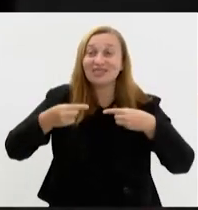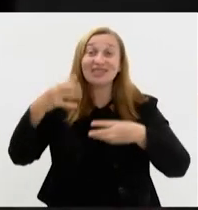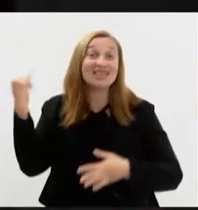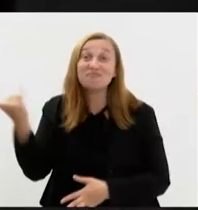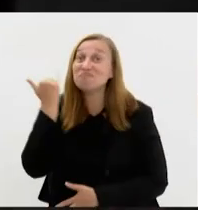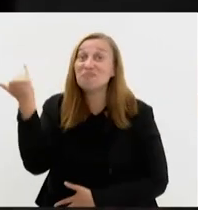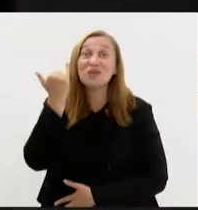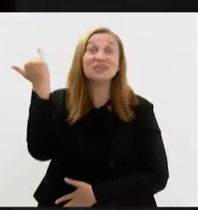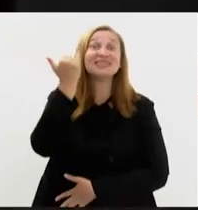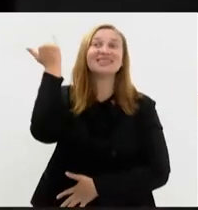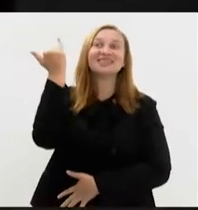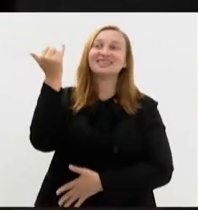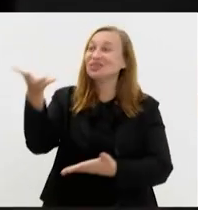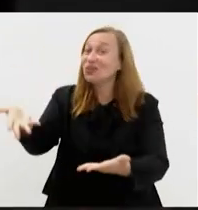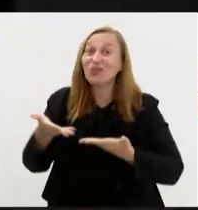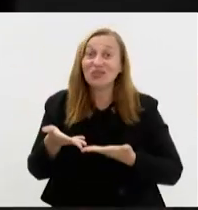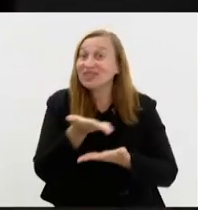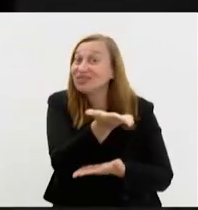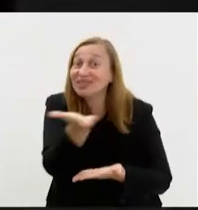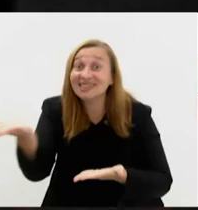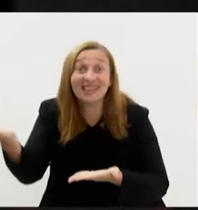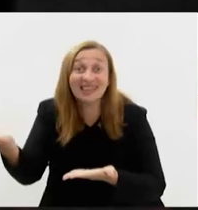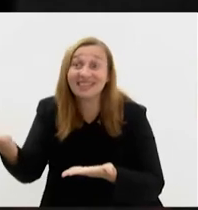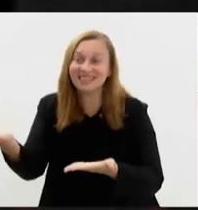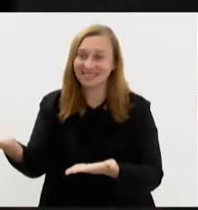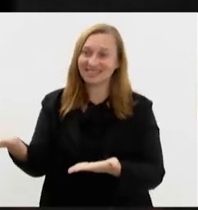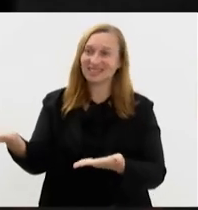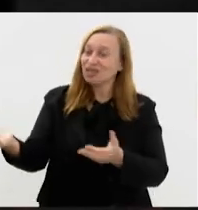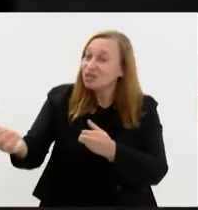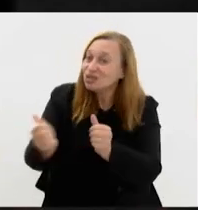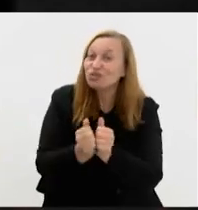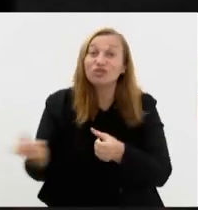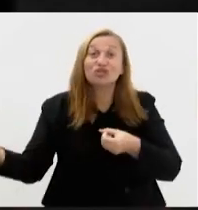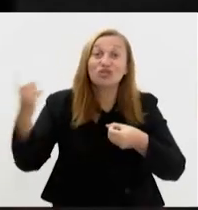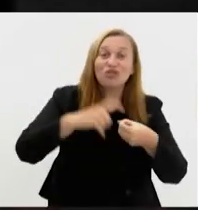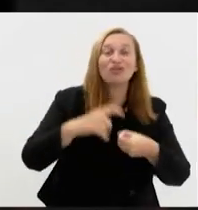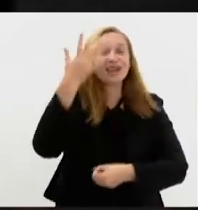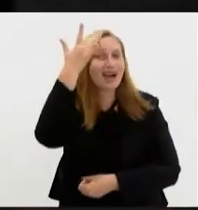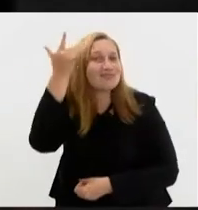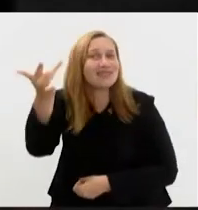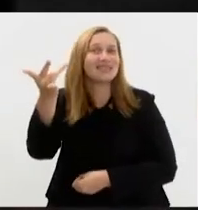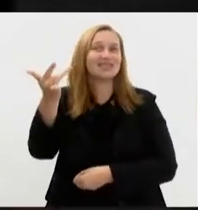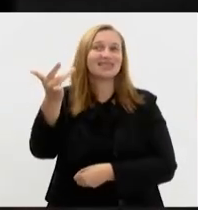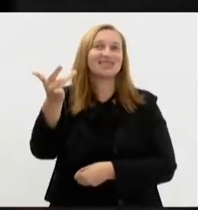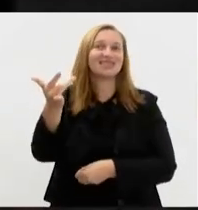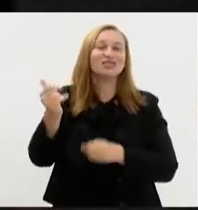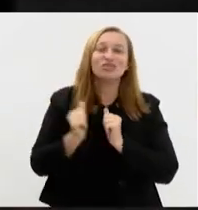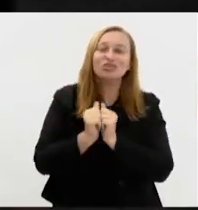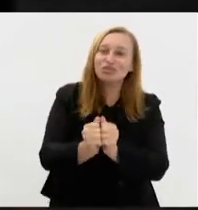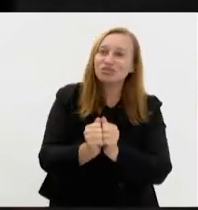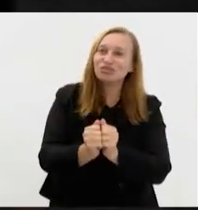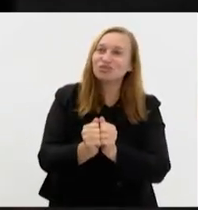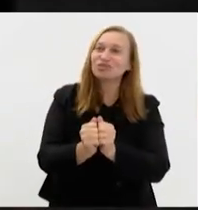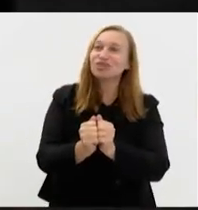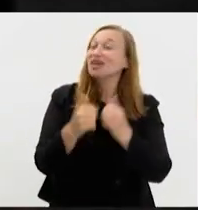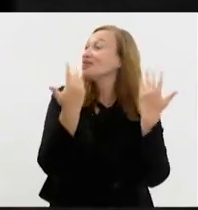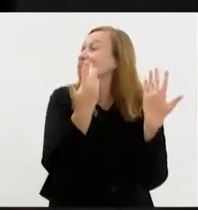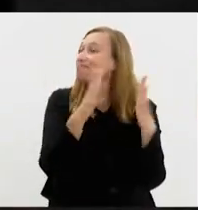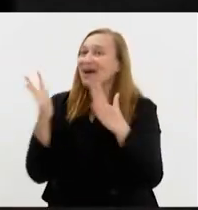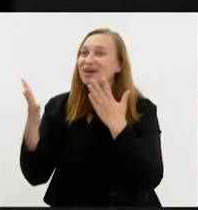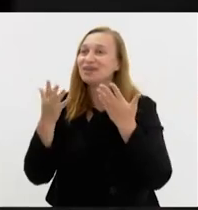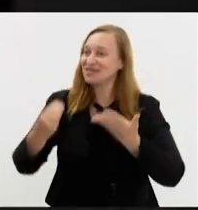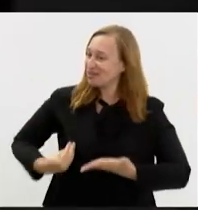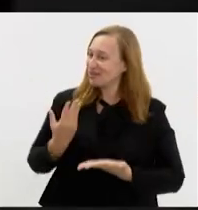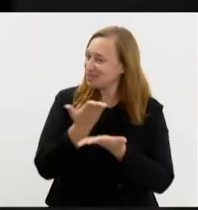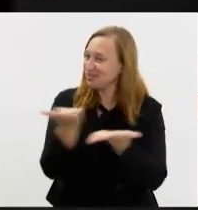importantes e eu convido a todos e todas que estejam de volta conosco amanhã participando e nos brindando com a